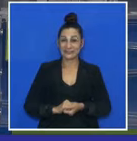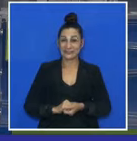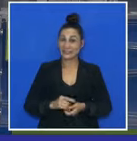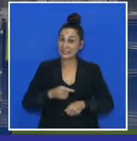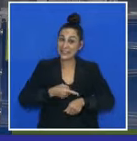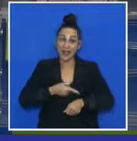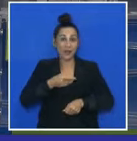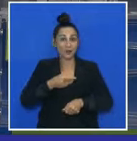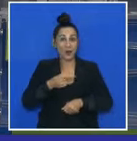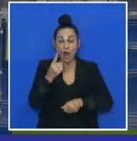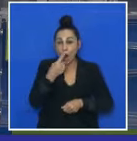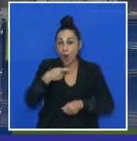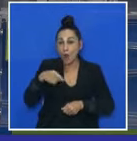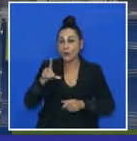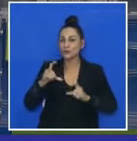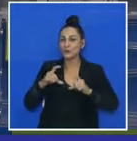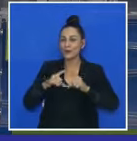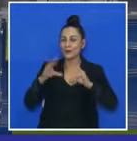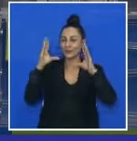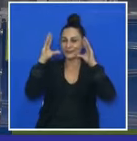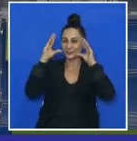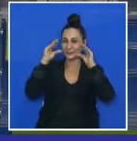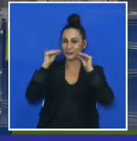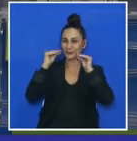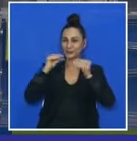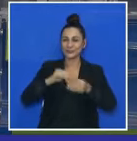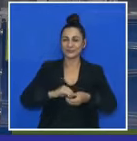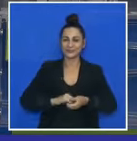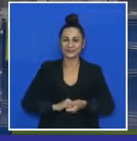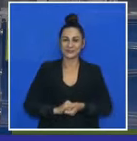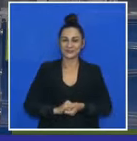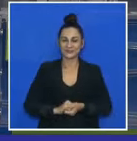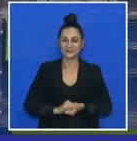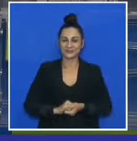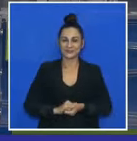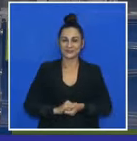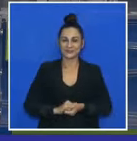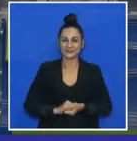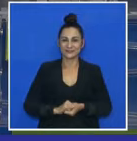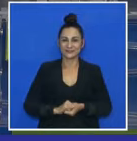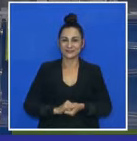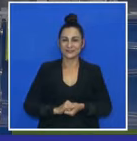E agora sim, a última bola da noite.